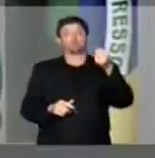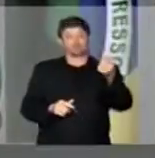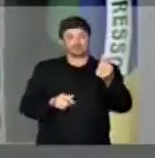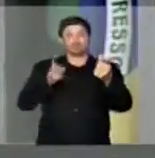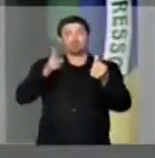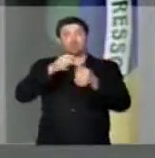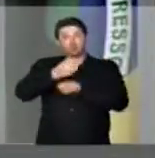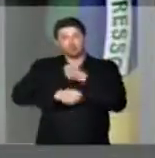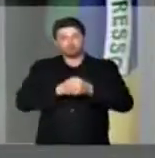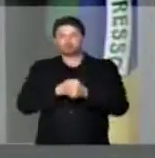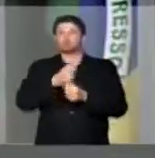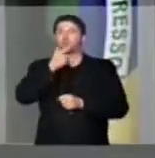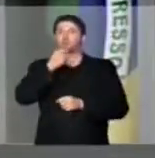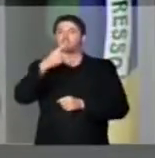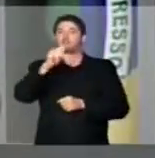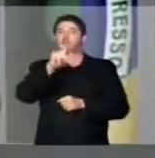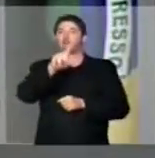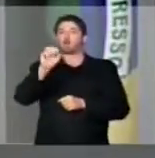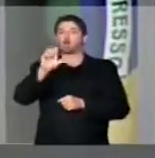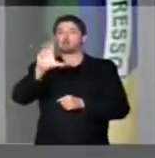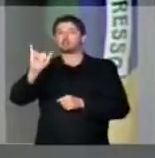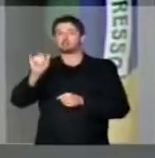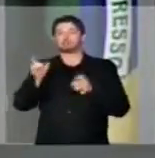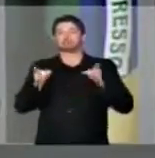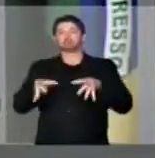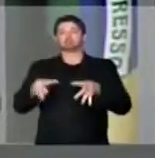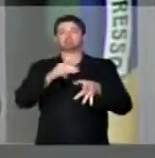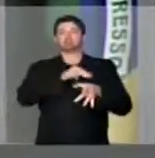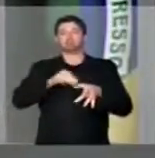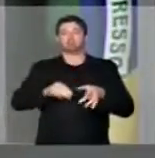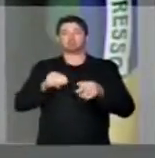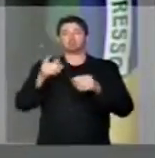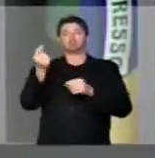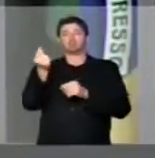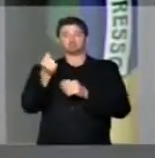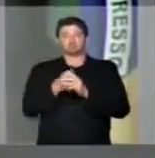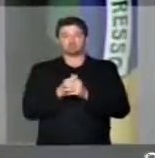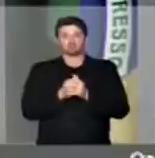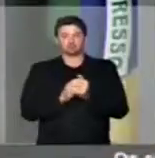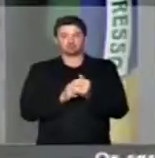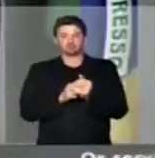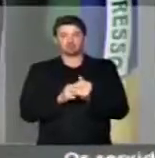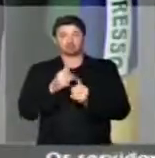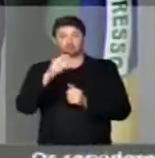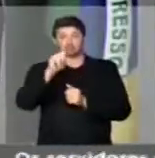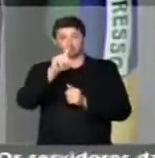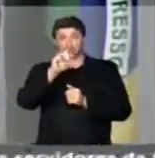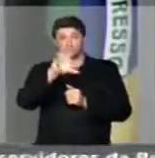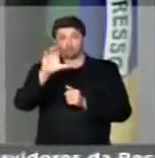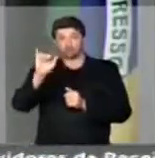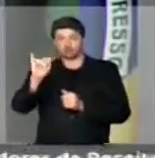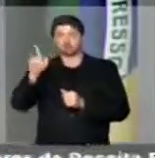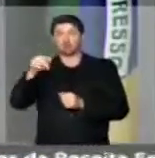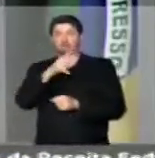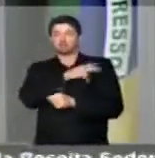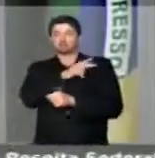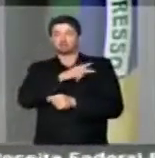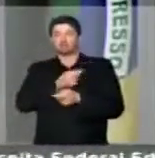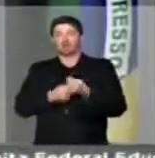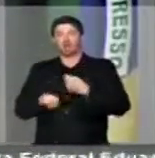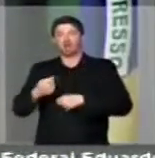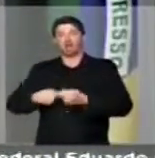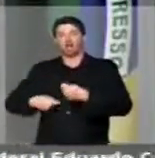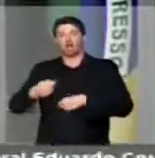o Antônio Palocci renunciou ao cargo de ministro da Fazenda. Palocci chefiava um esquema